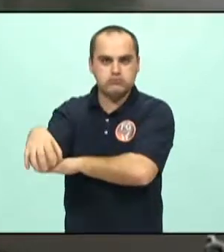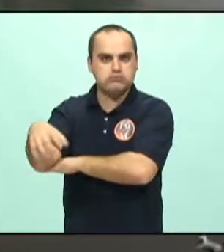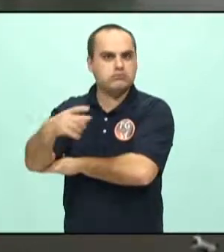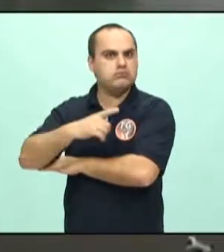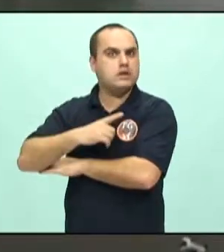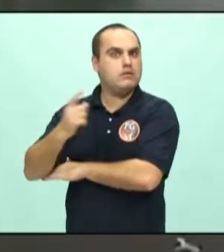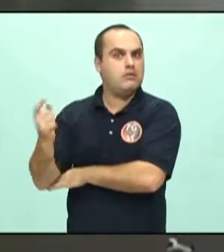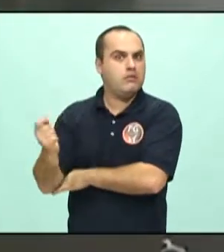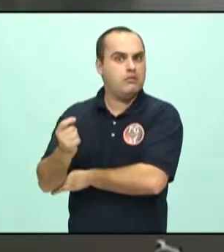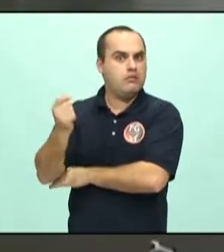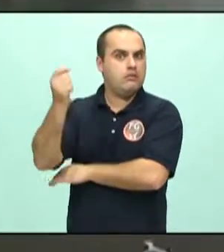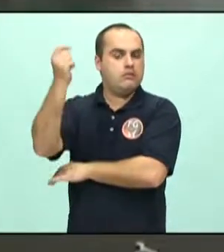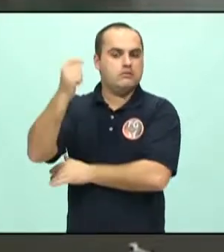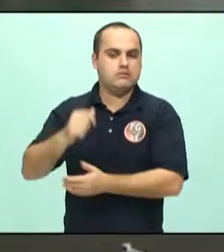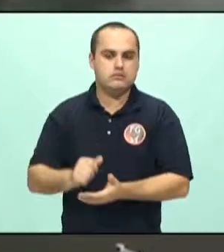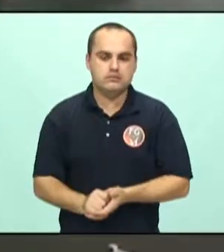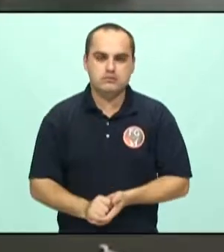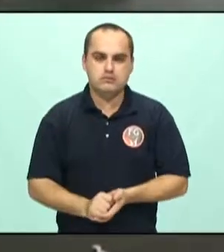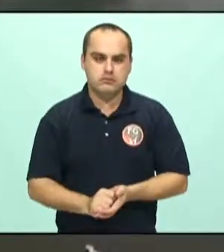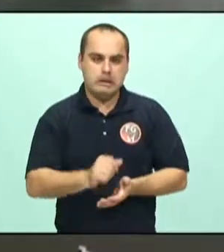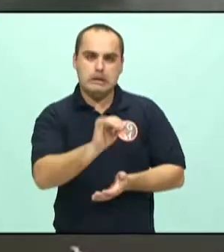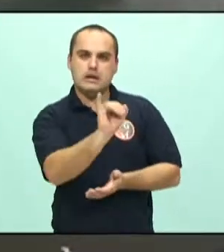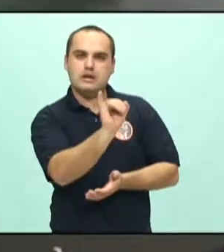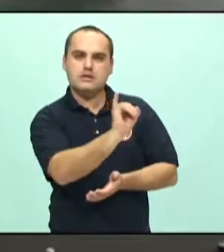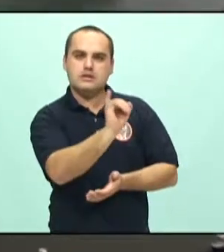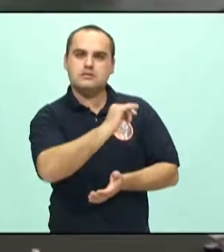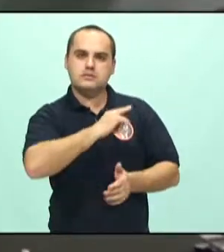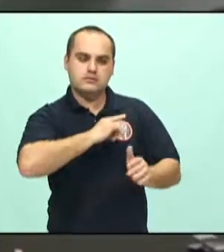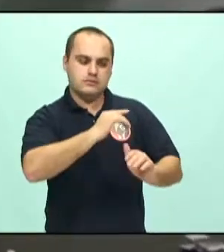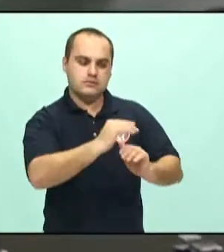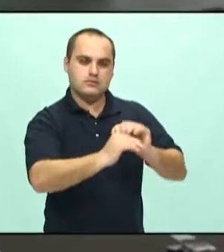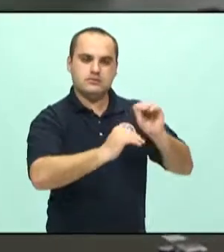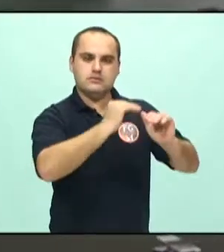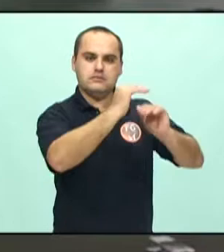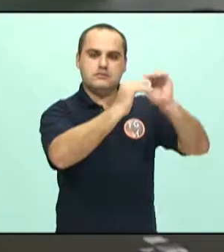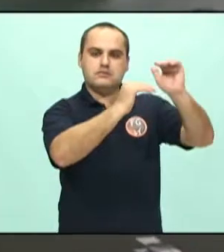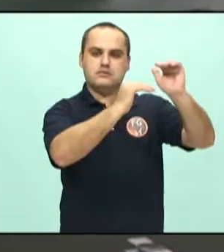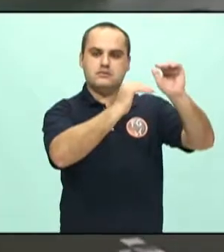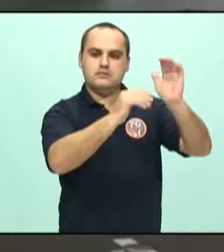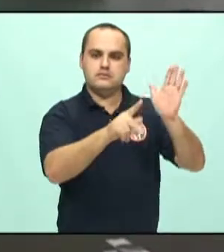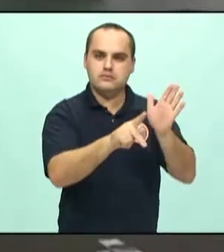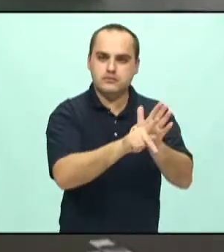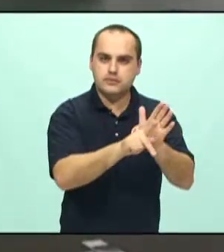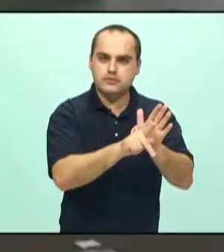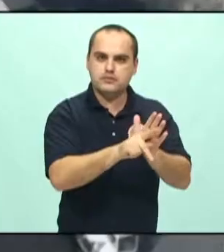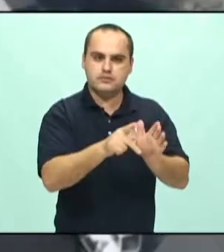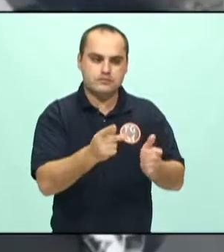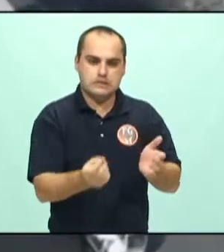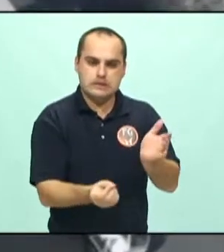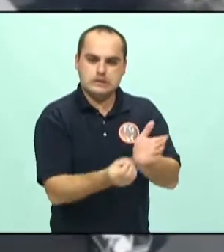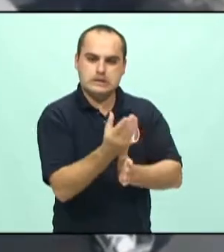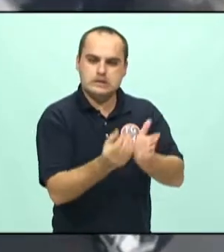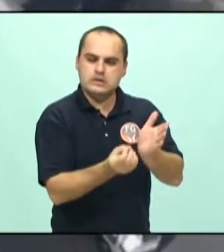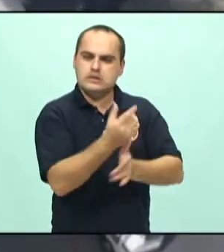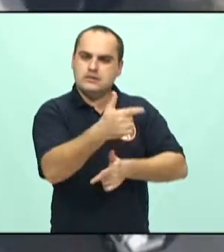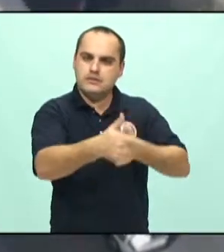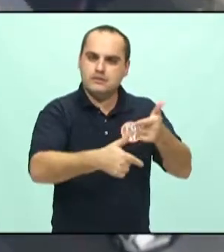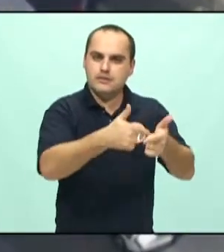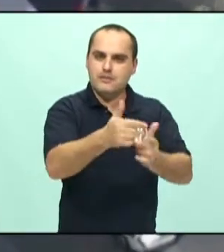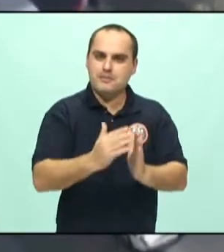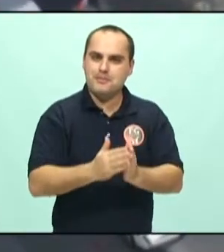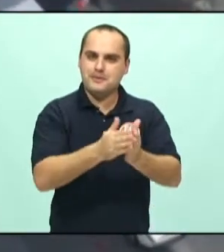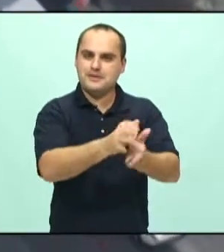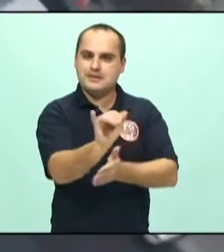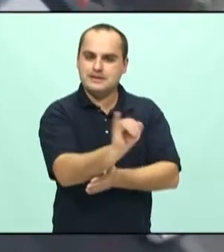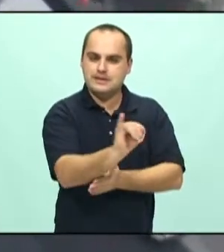Ele movimenta essa engrenagem que é Itajaí. Então, em termos de produtividade por metro quadrado, o trabalhador portuário, o Porto de Itajaí, de uma maneira